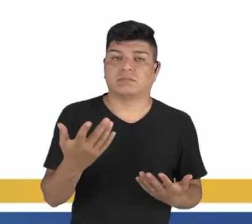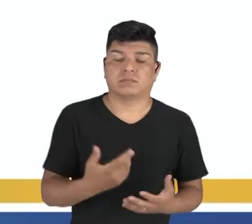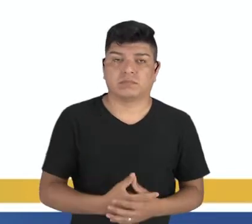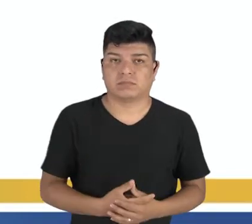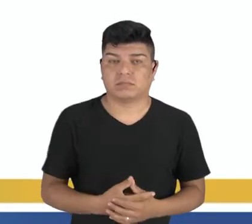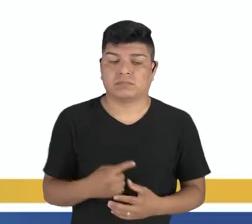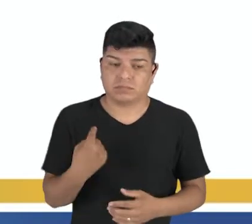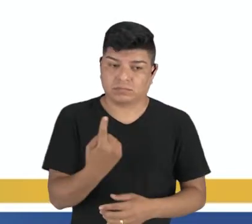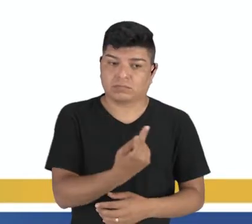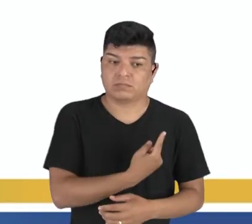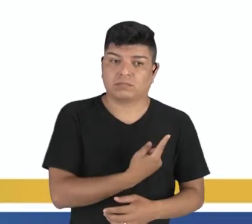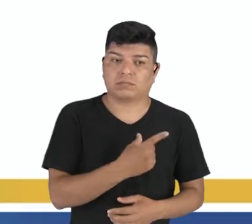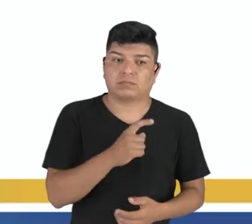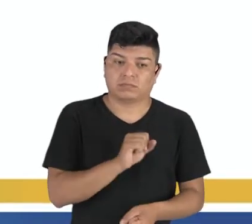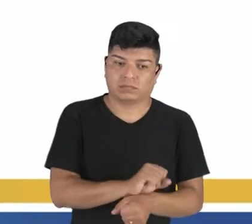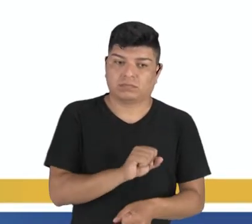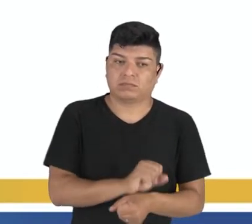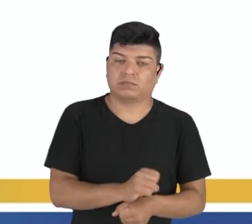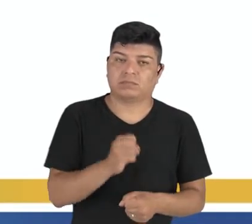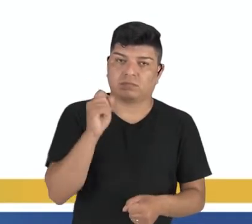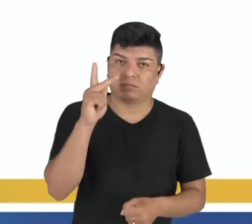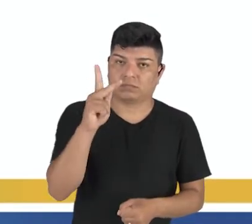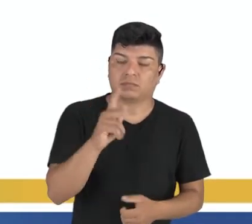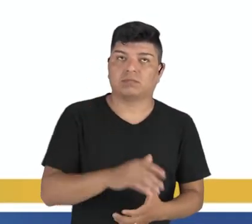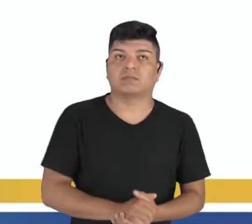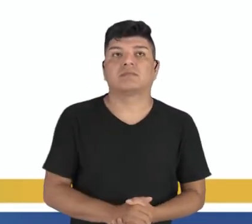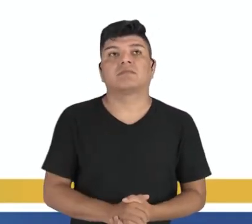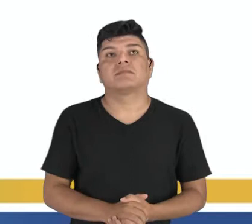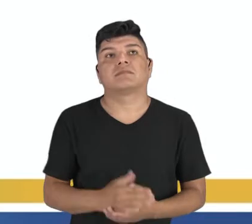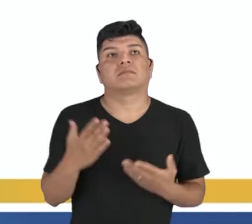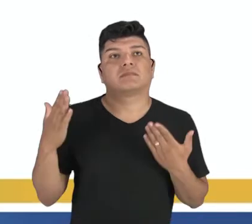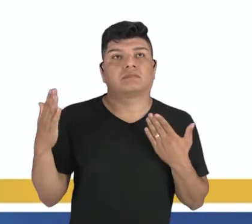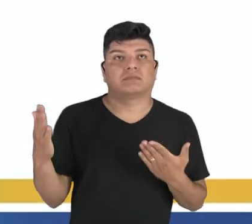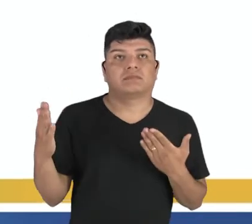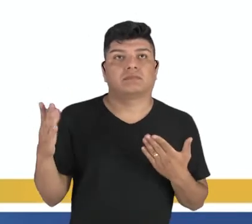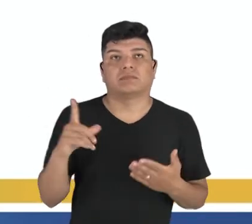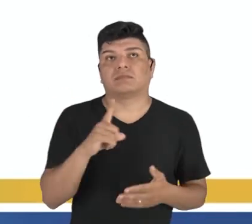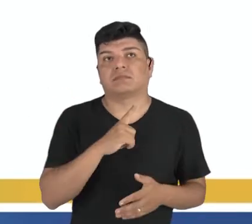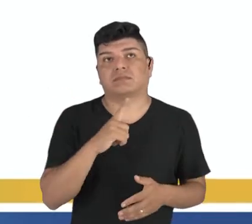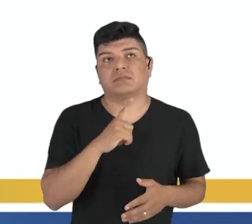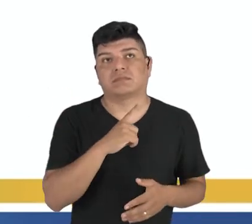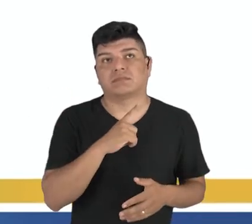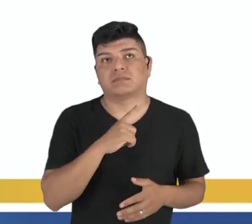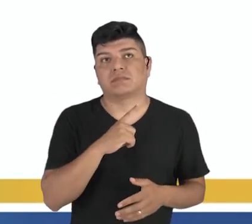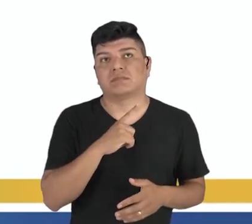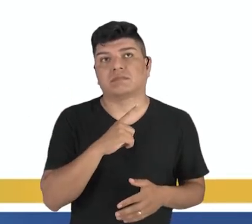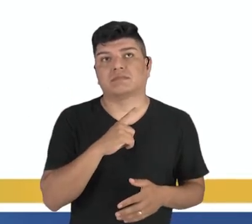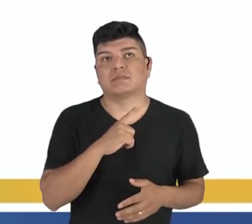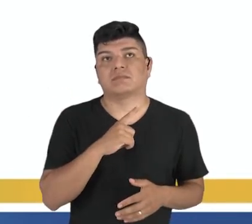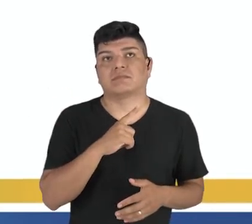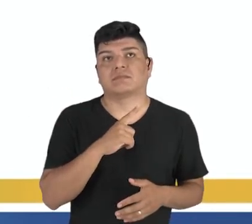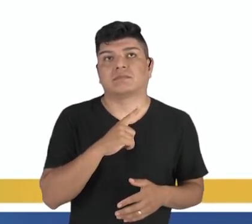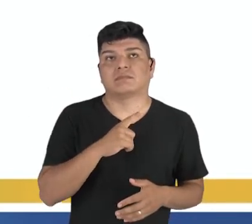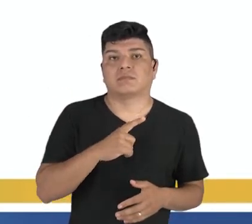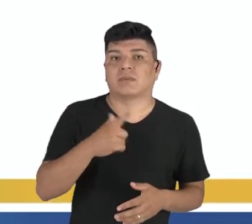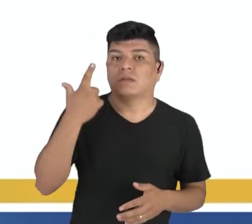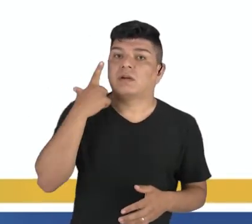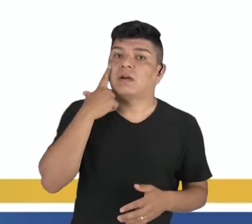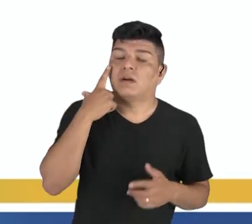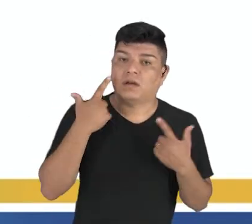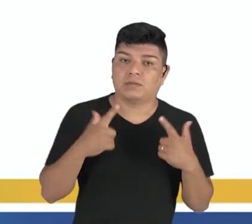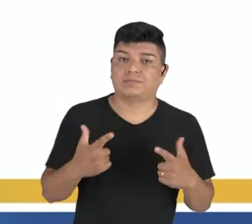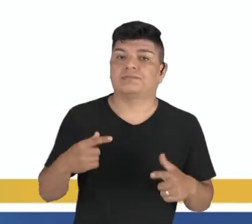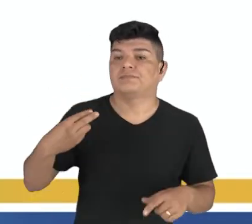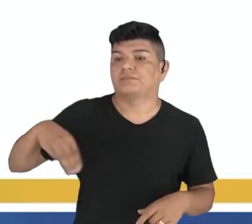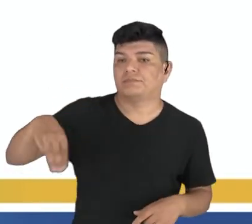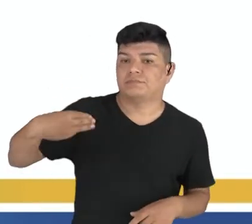que nós havíamos esperado, certo? Então, nesse caso, nós vamos ter aí chamado a linguagem da matemática.